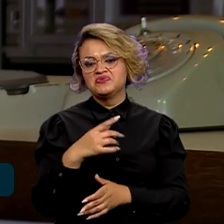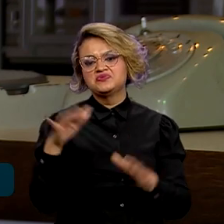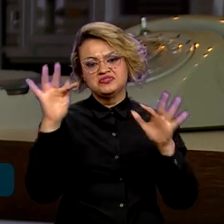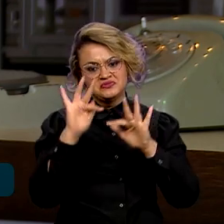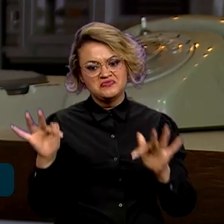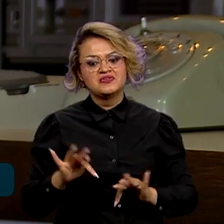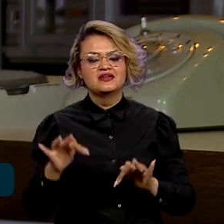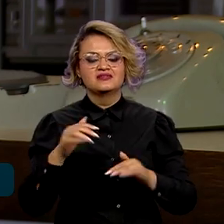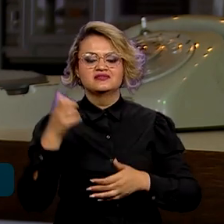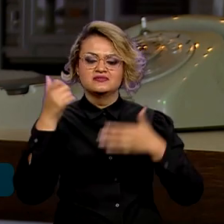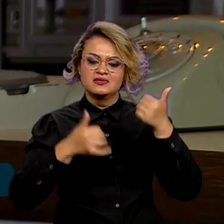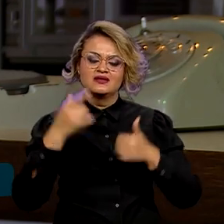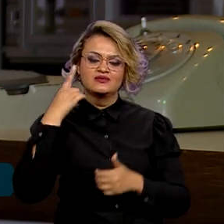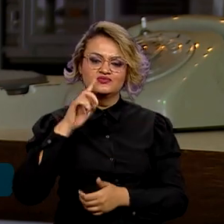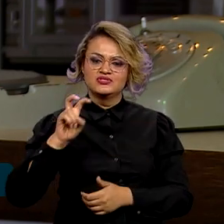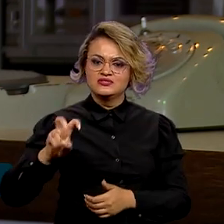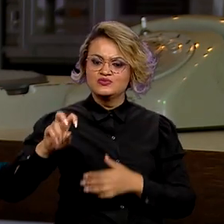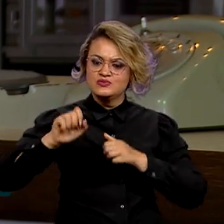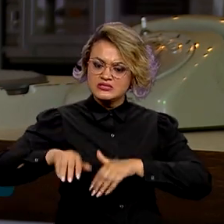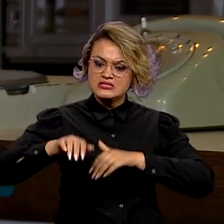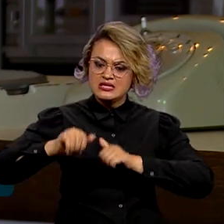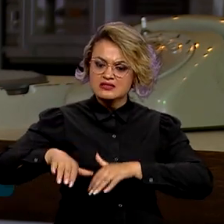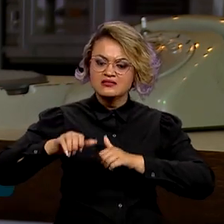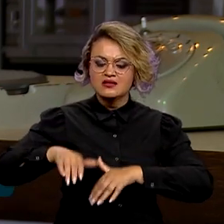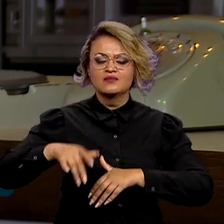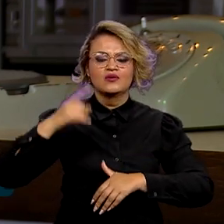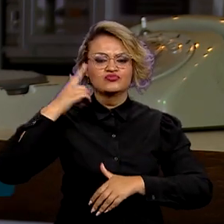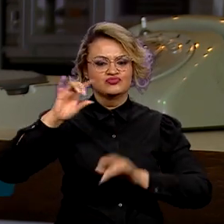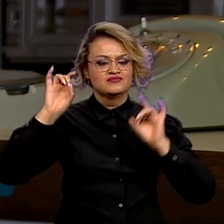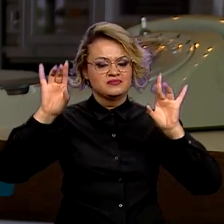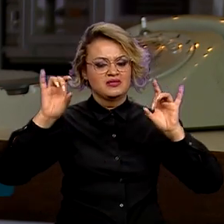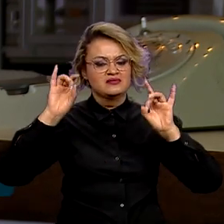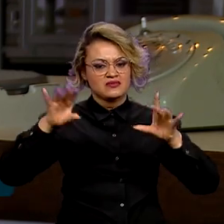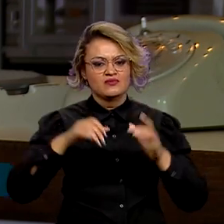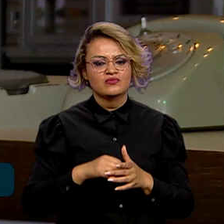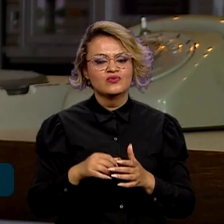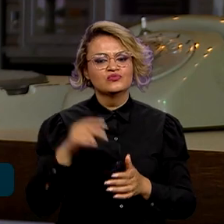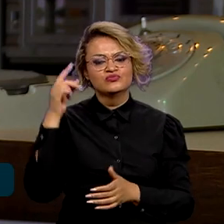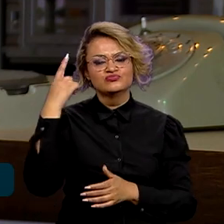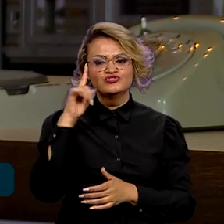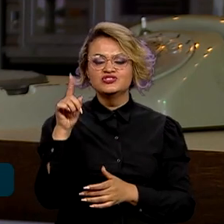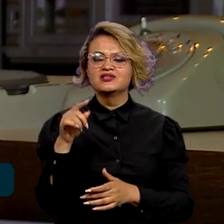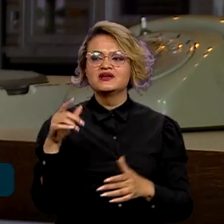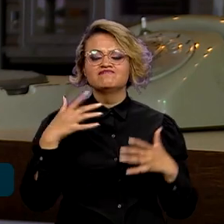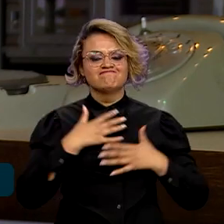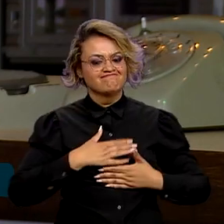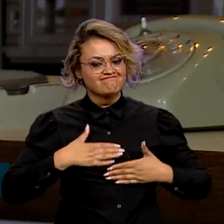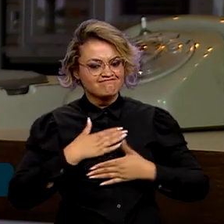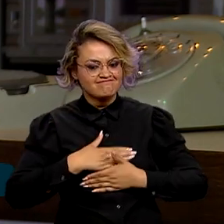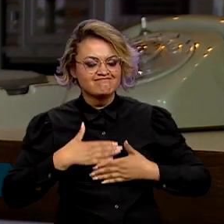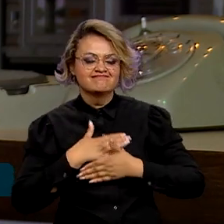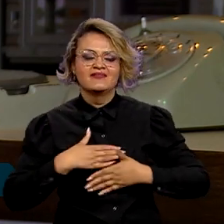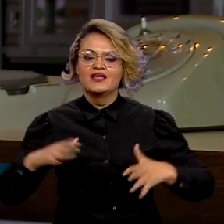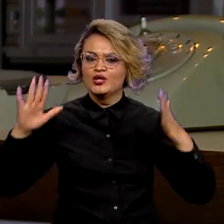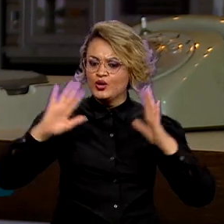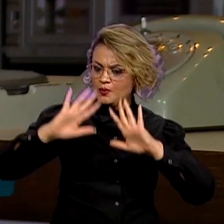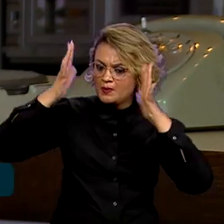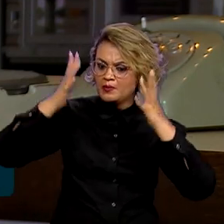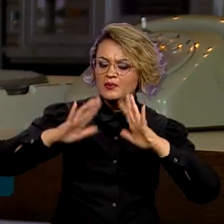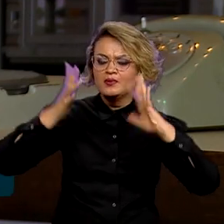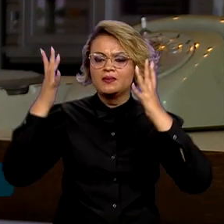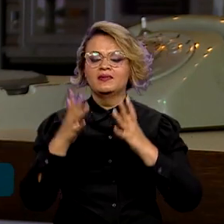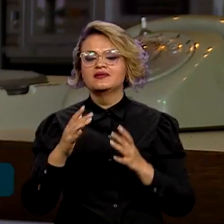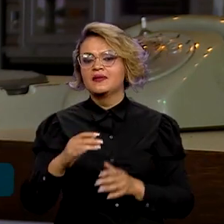aqui falando sobre o dia 5 de setembro como uma data a ser rememorada, a ser comemorada